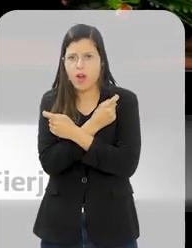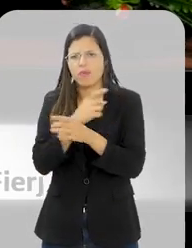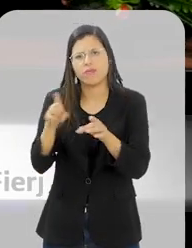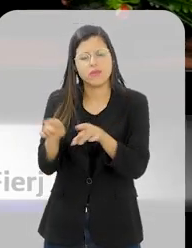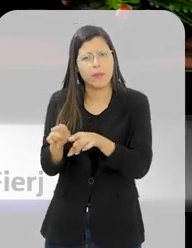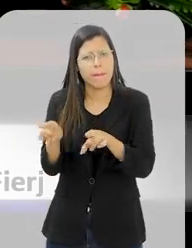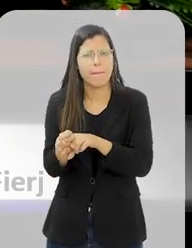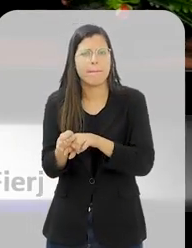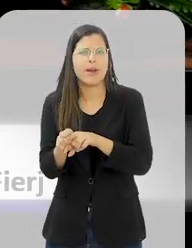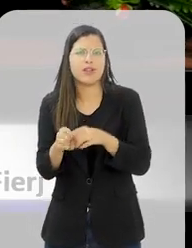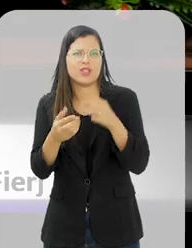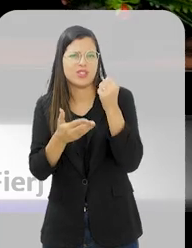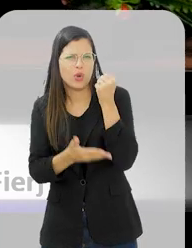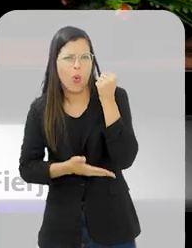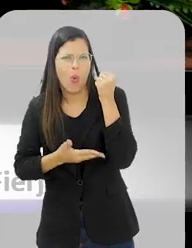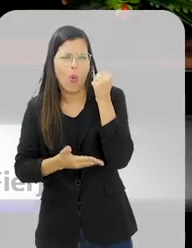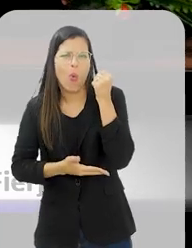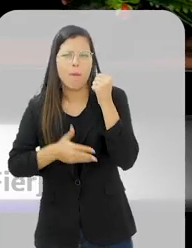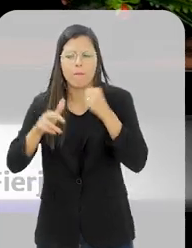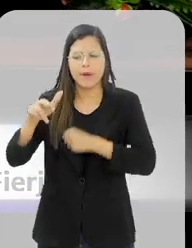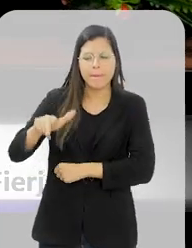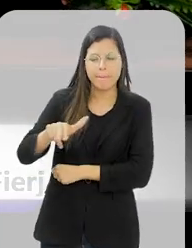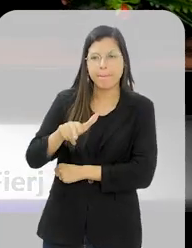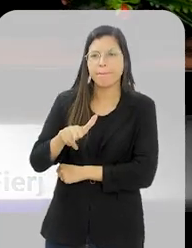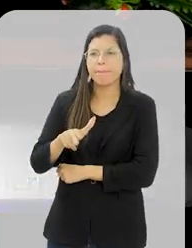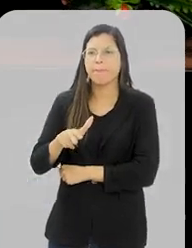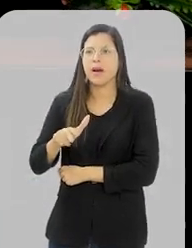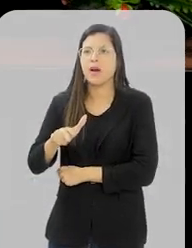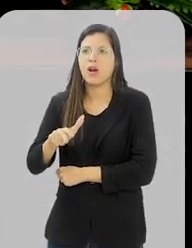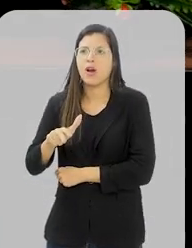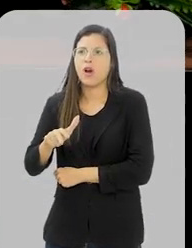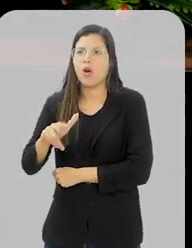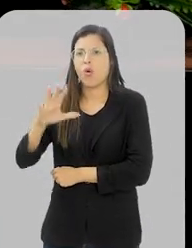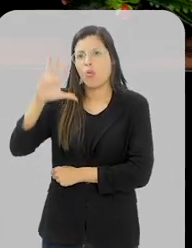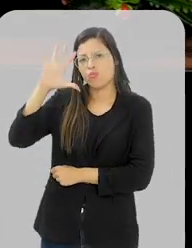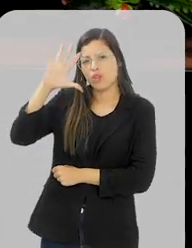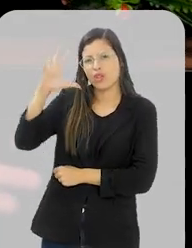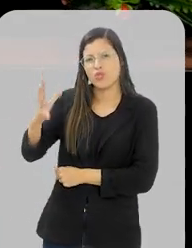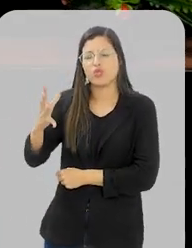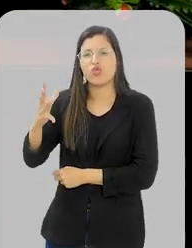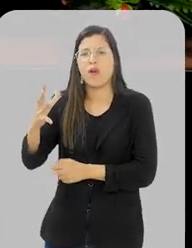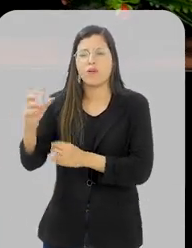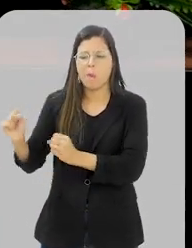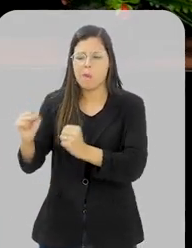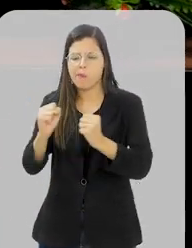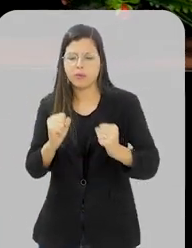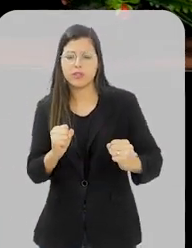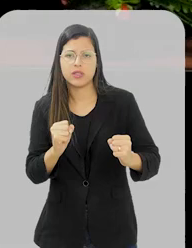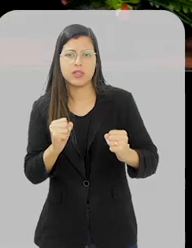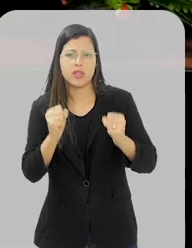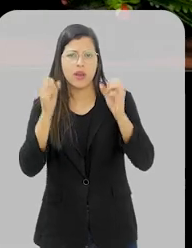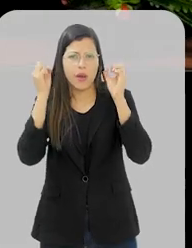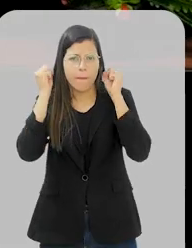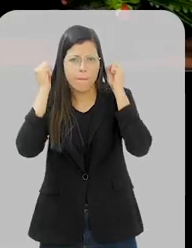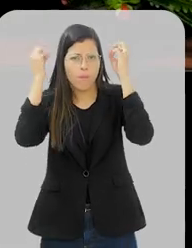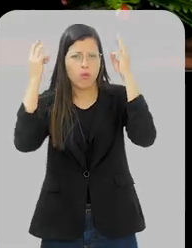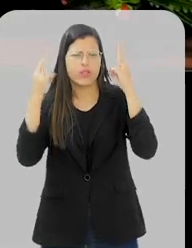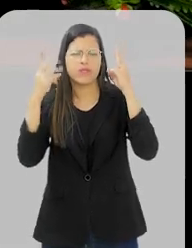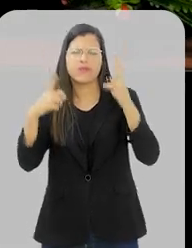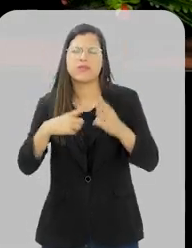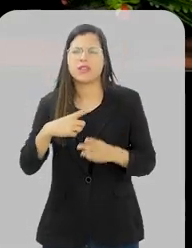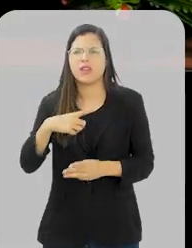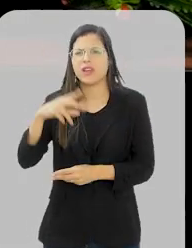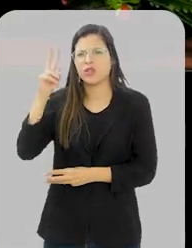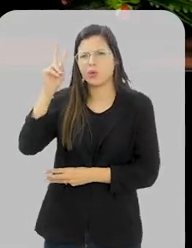questão de ciúmes de irmão contra irmão e resolve que ele assume o poder e e Moisés eh tem a história